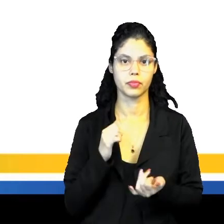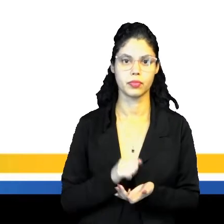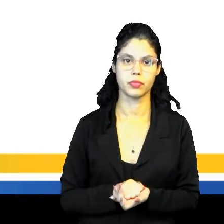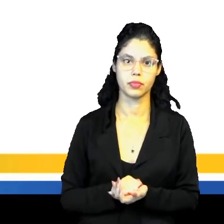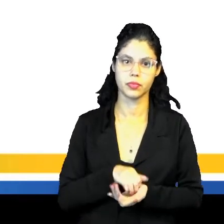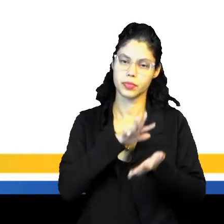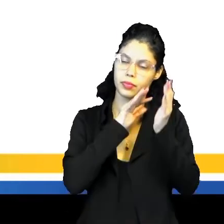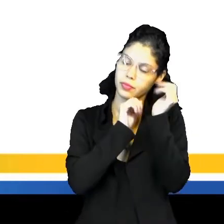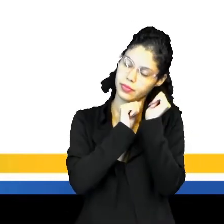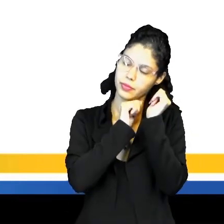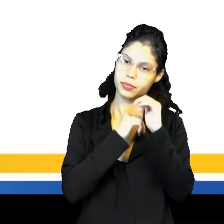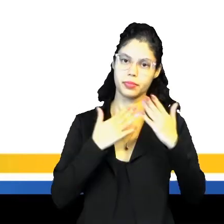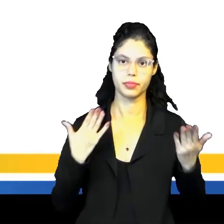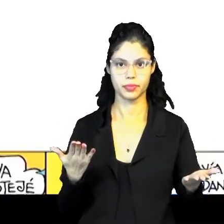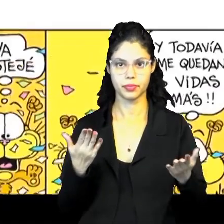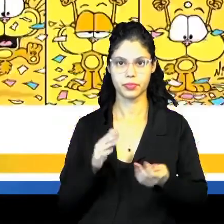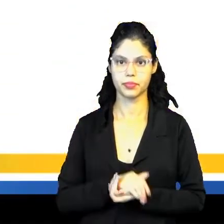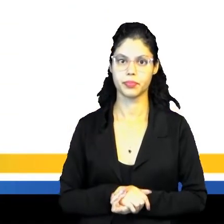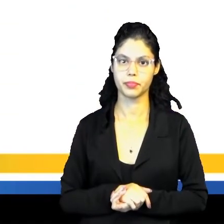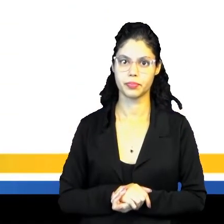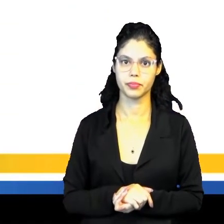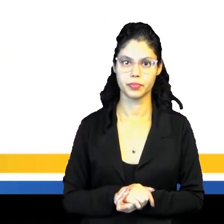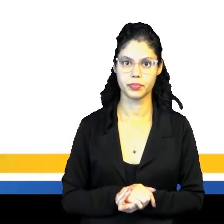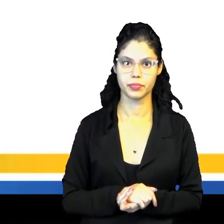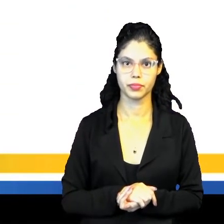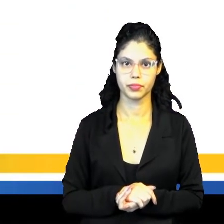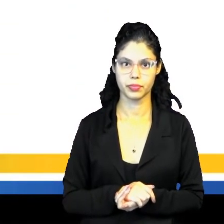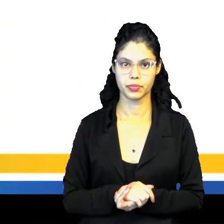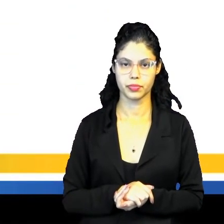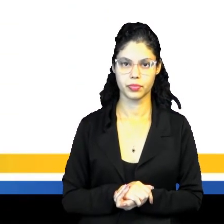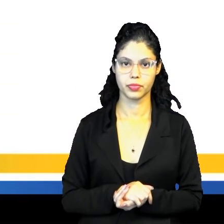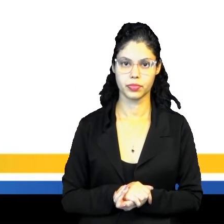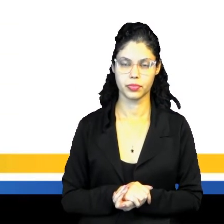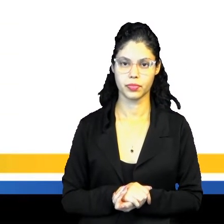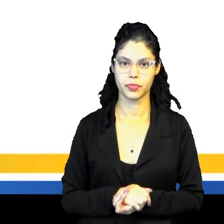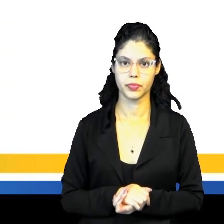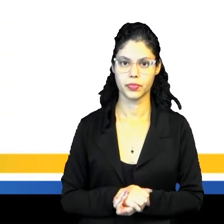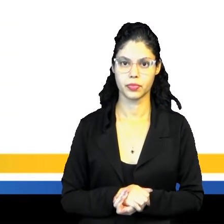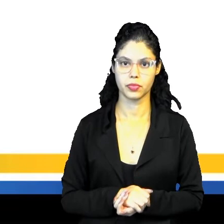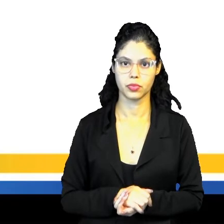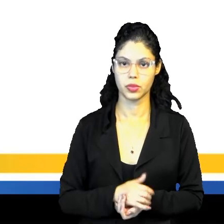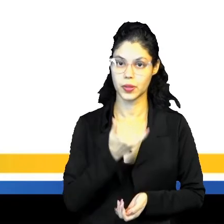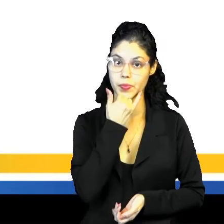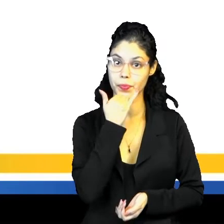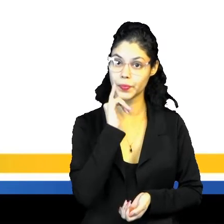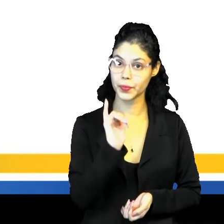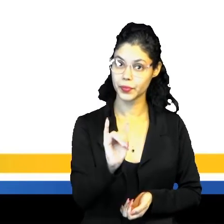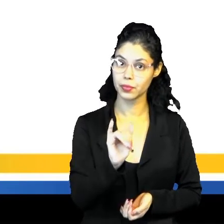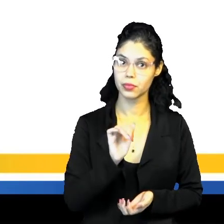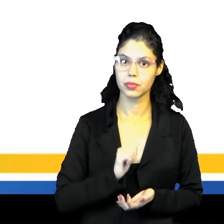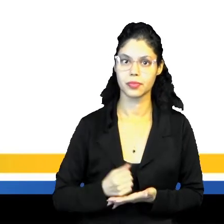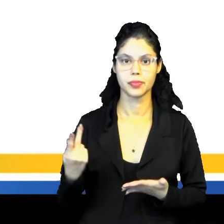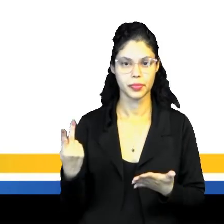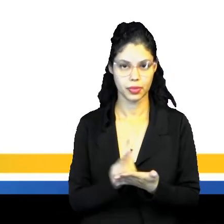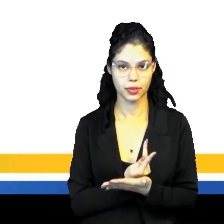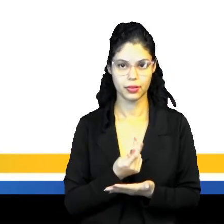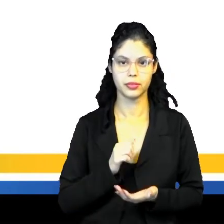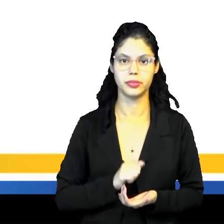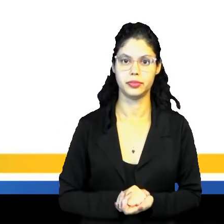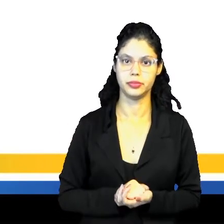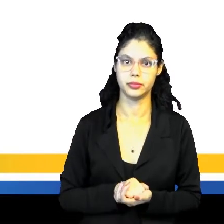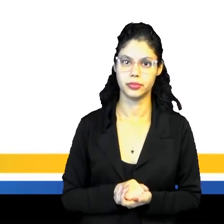já descansei, né, que já descansei. Então aí, né, já perdonei, que já perdoei. Já errei, que já